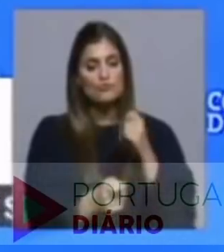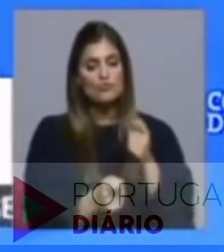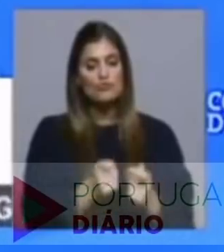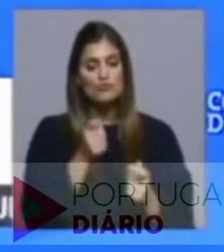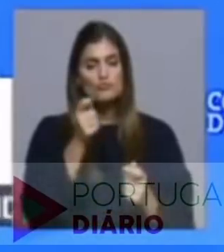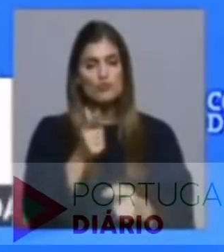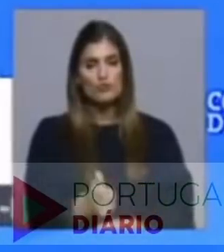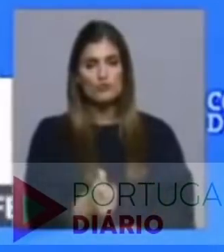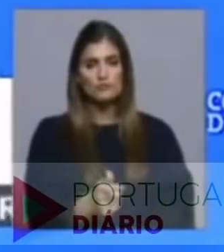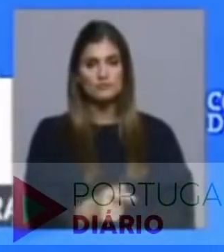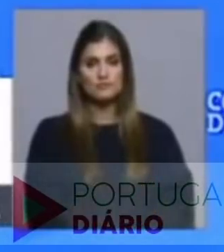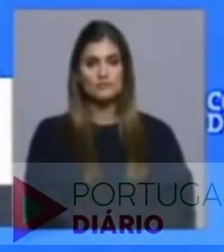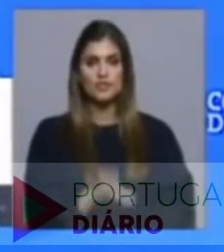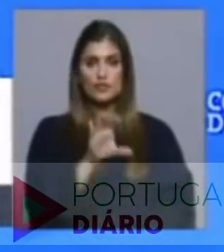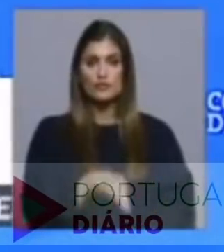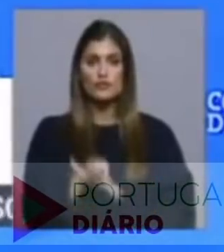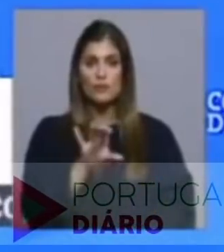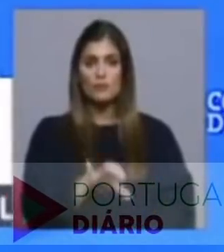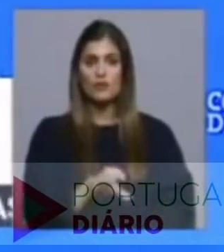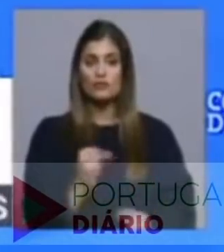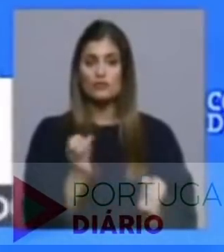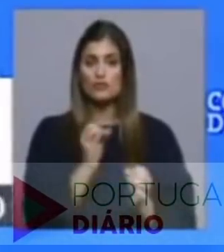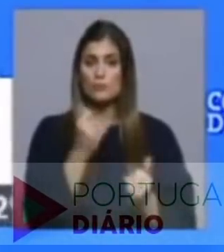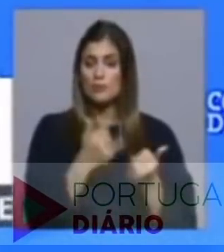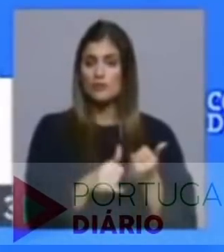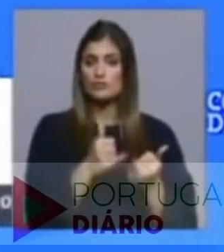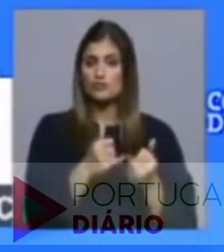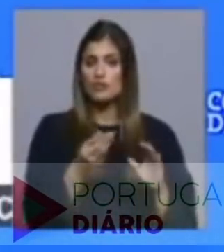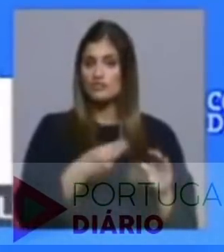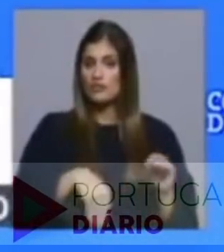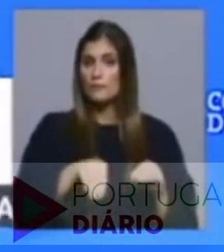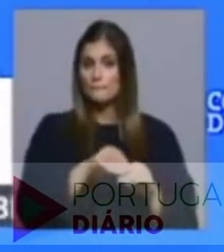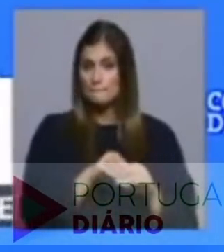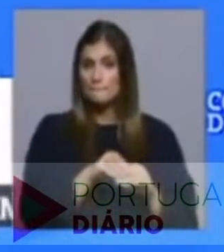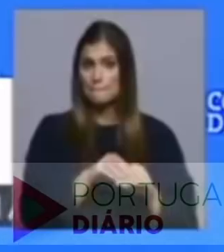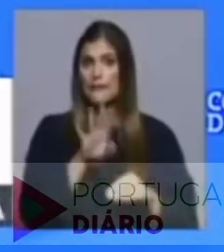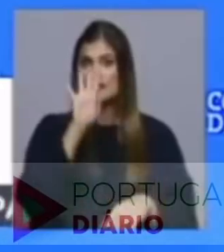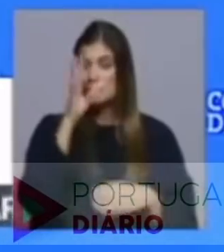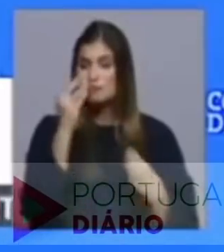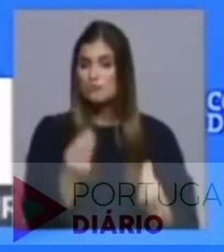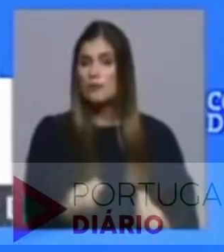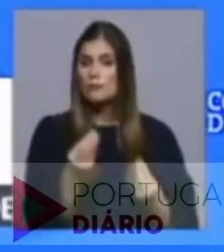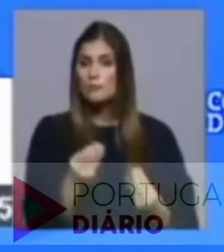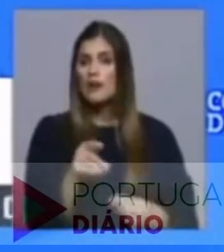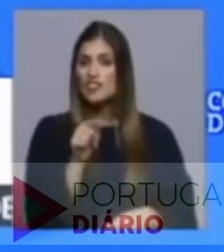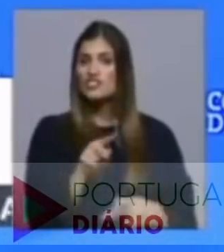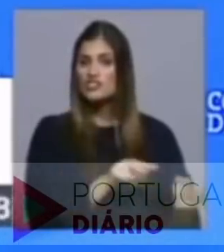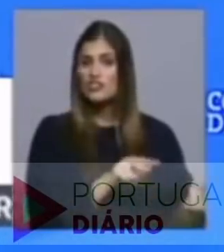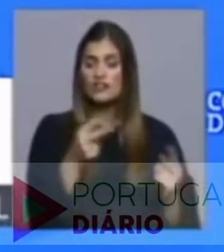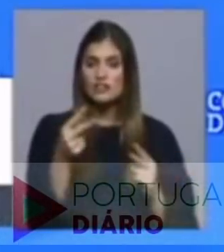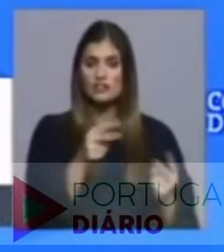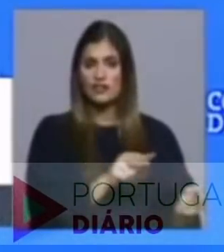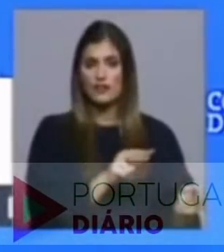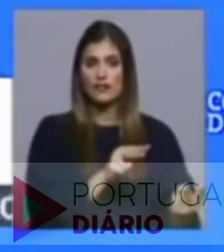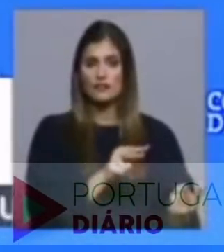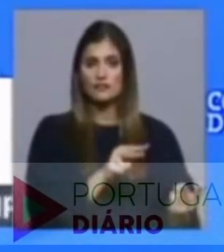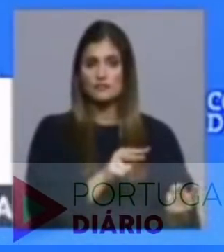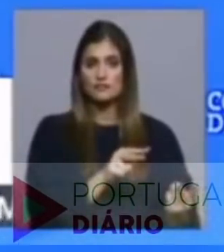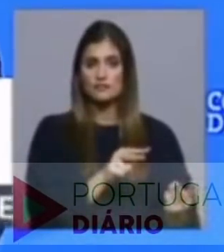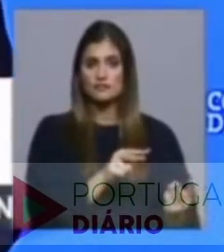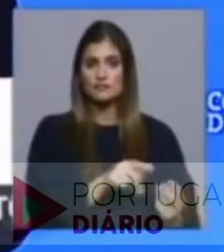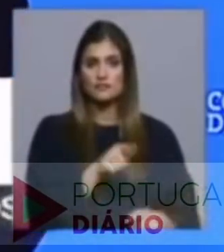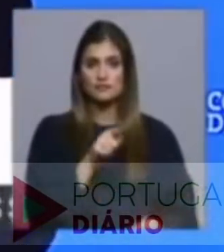conta-gotas, de forma a não corrermos riscos excessivos. Sabemos bem que esta estratégia,